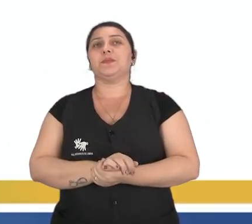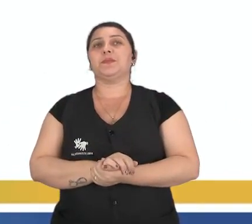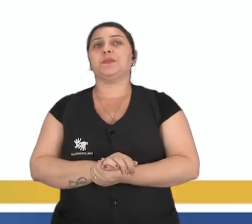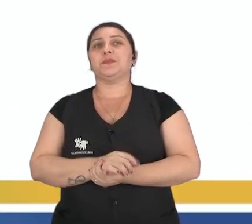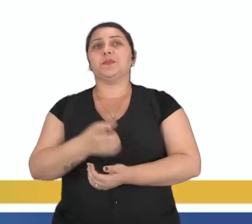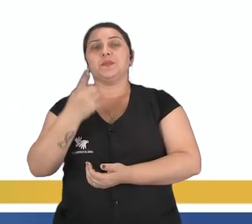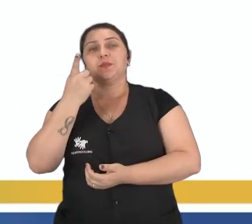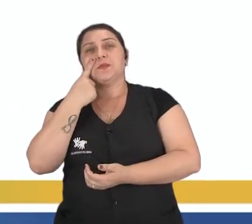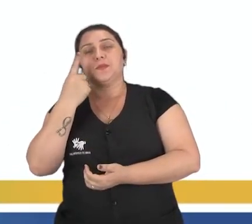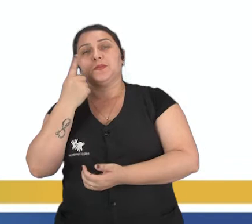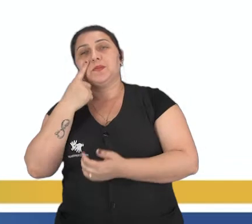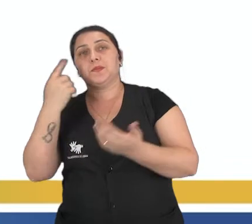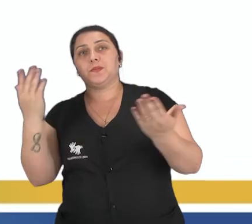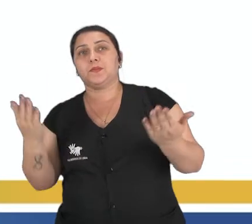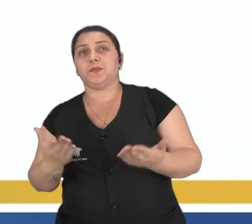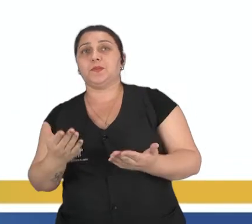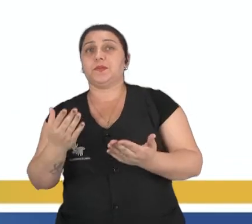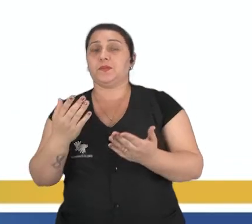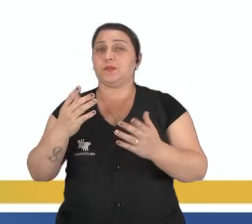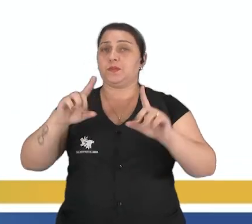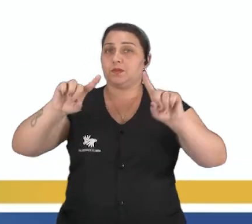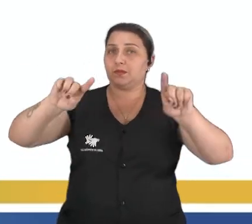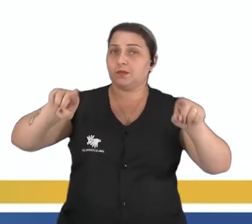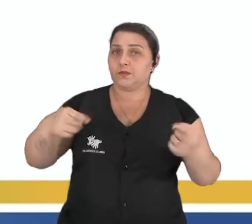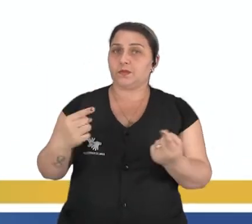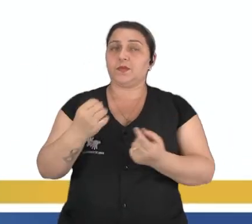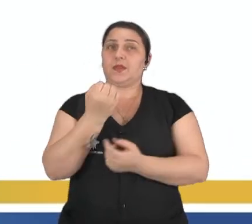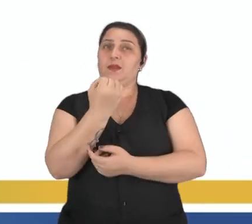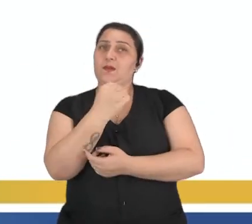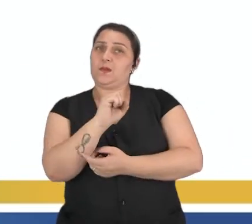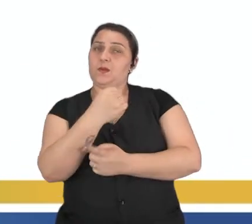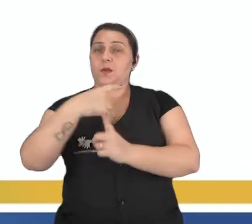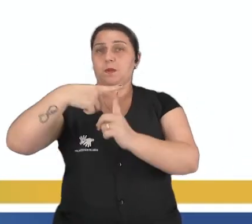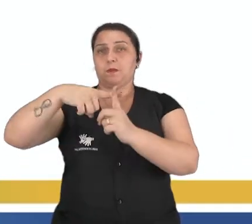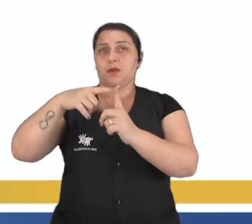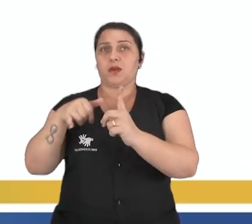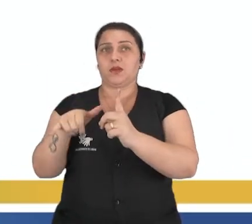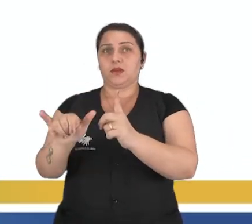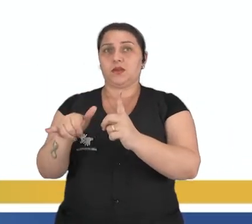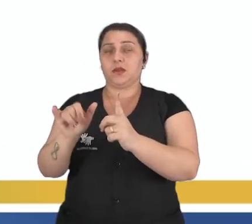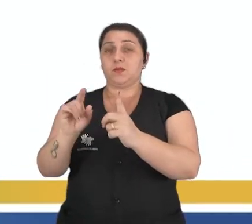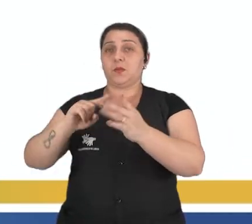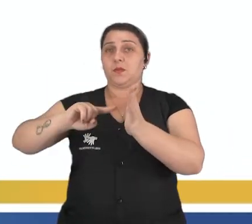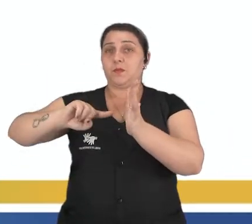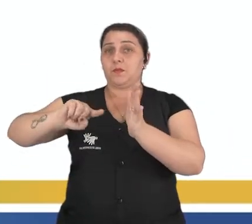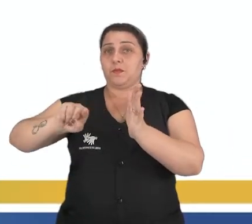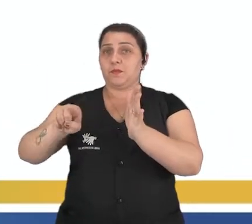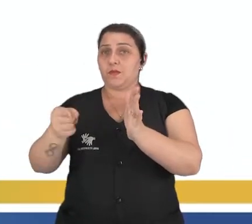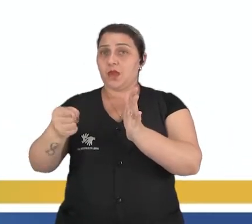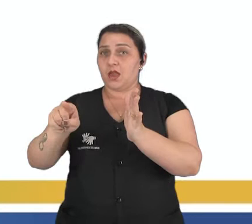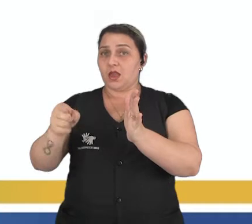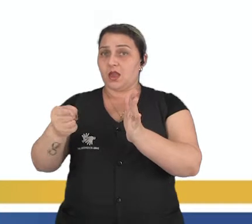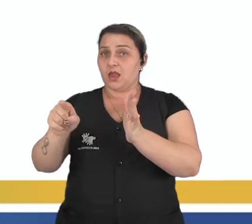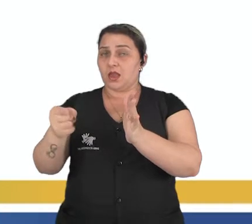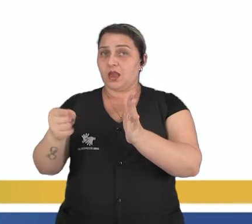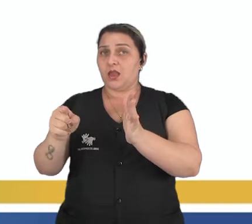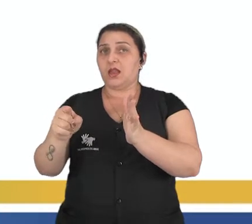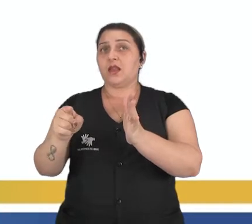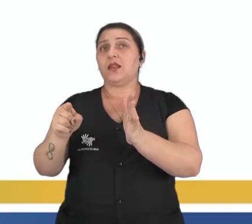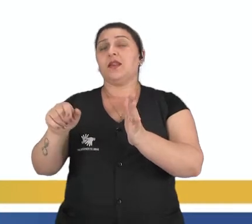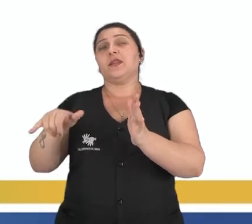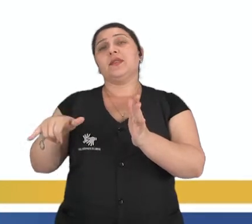como é que vai ficar a nossa equação, então. Se no lugar do x eu coloco 8 mais y, então fica 8 mais